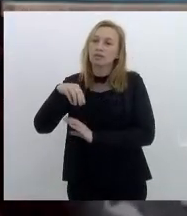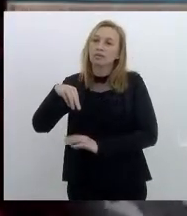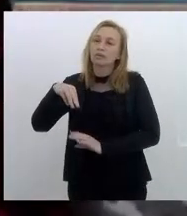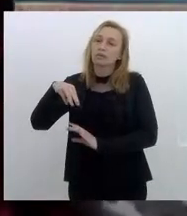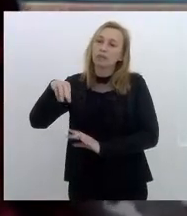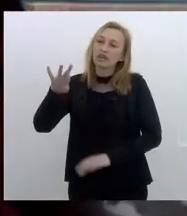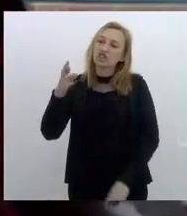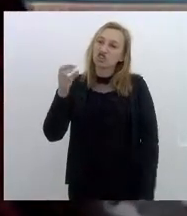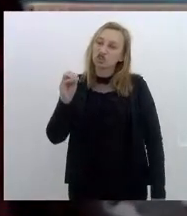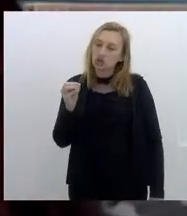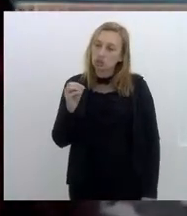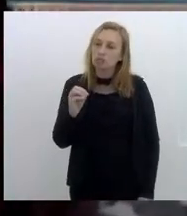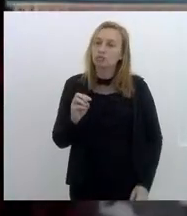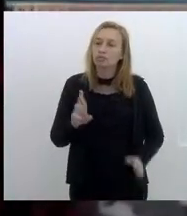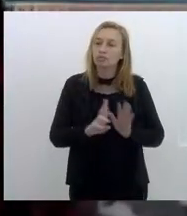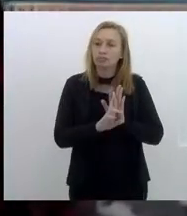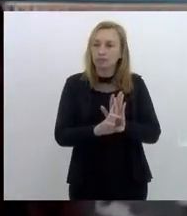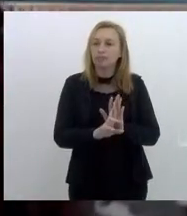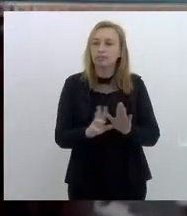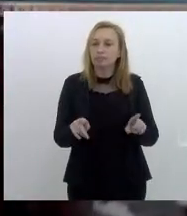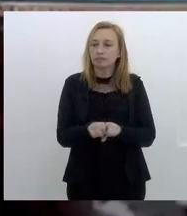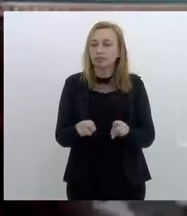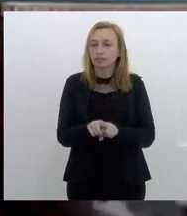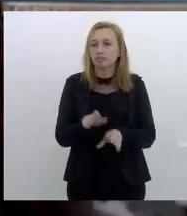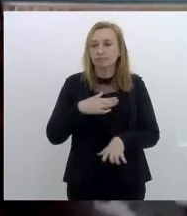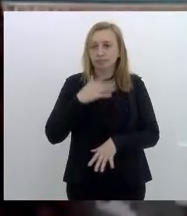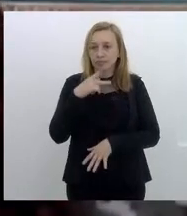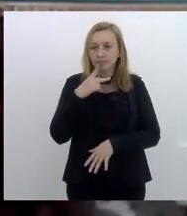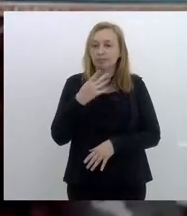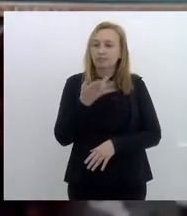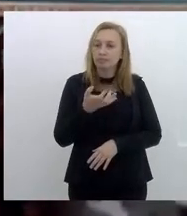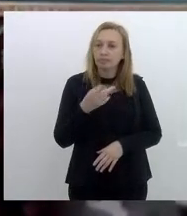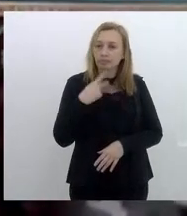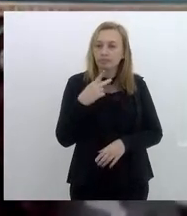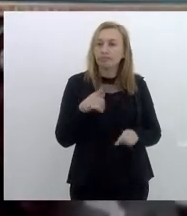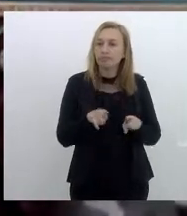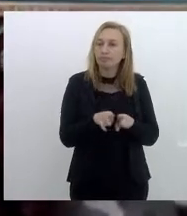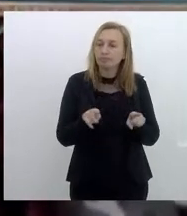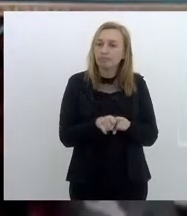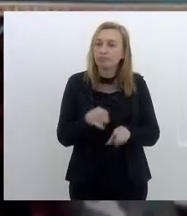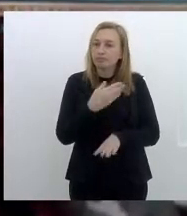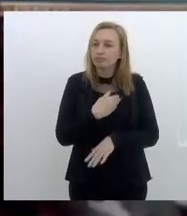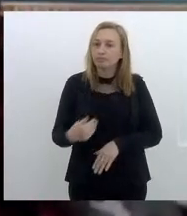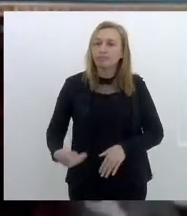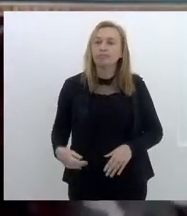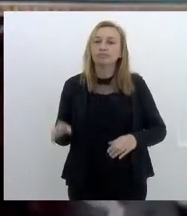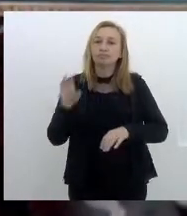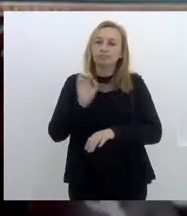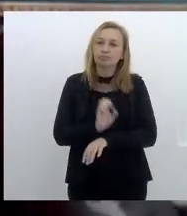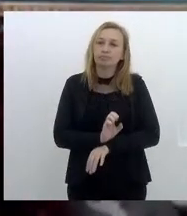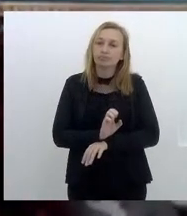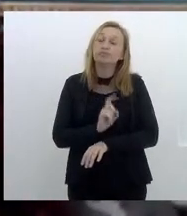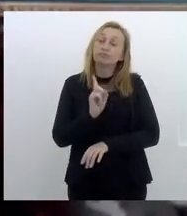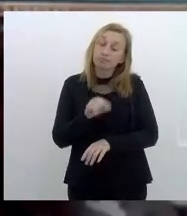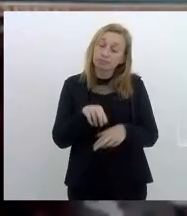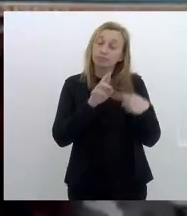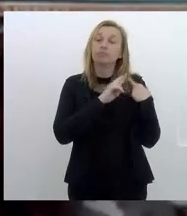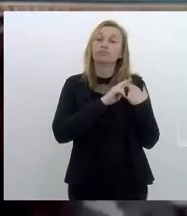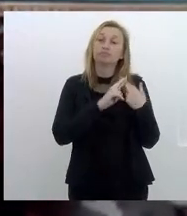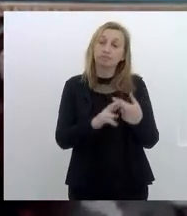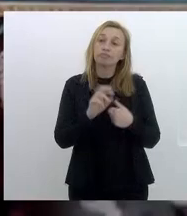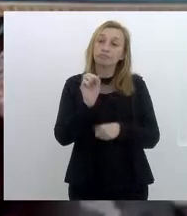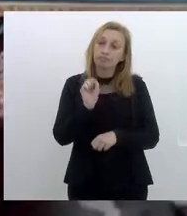e os também vai estar presente aqui na minha sala eu quero ressaltar também que o governo do estado é responsável